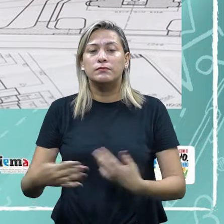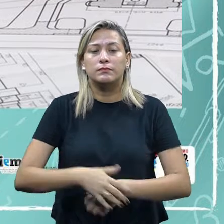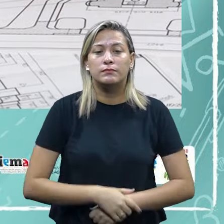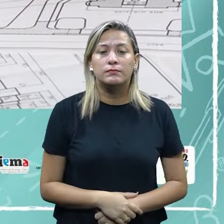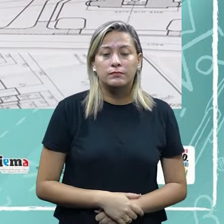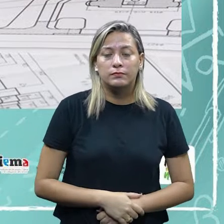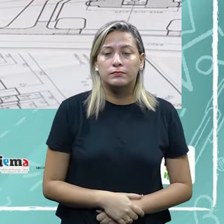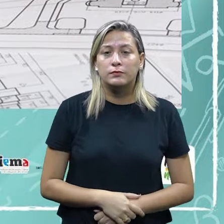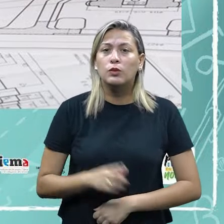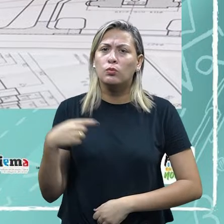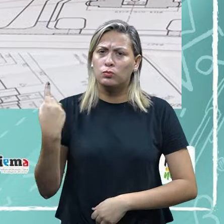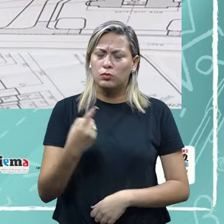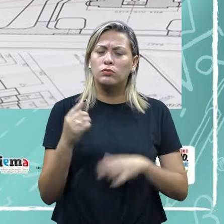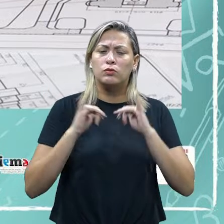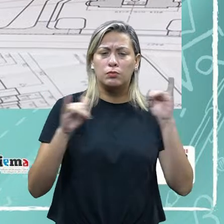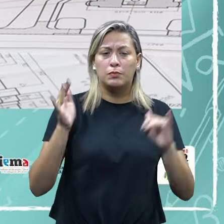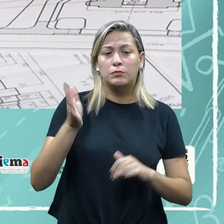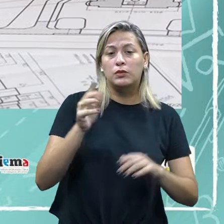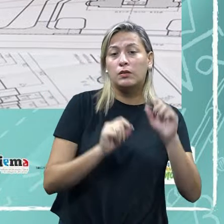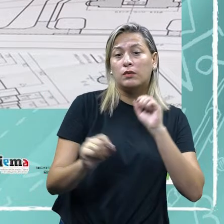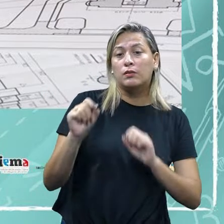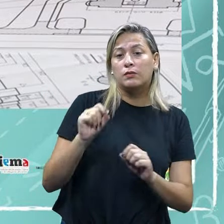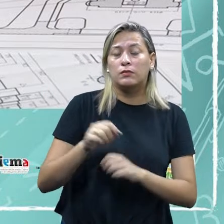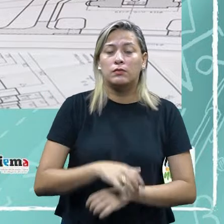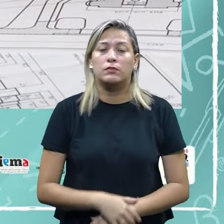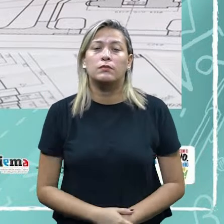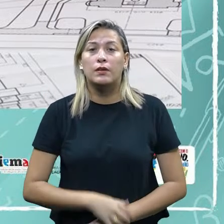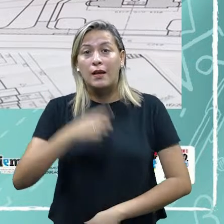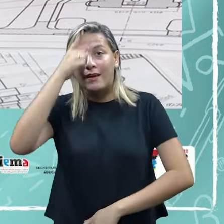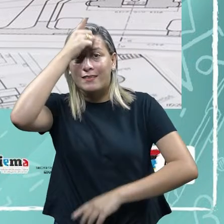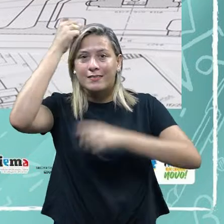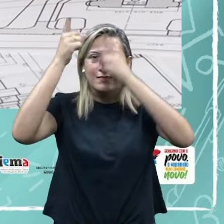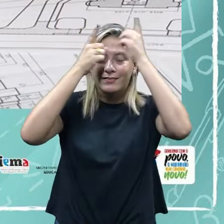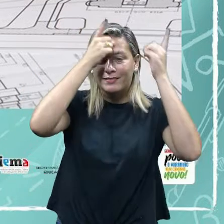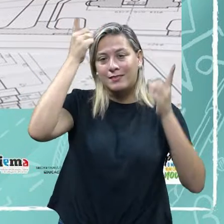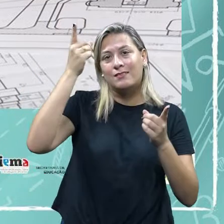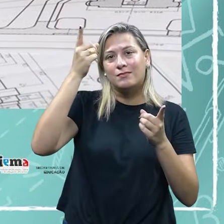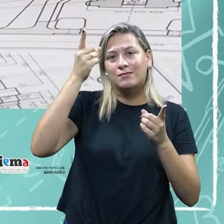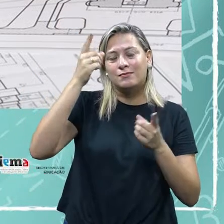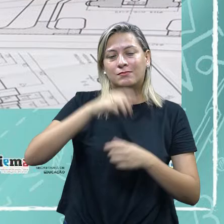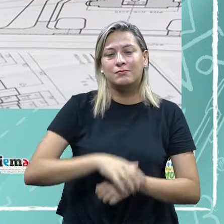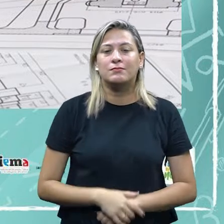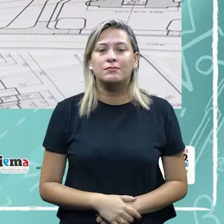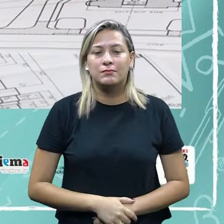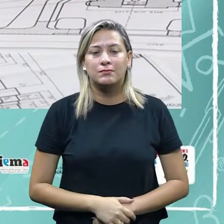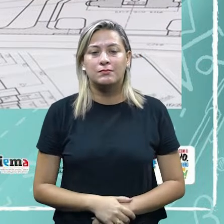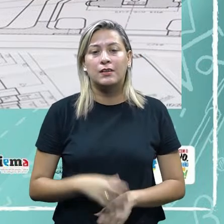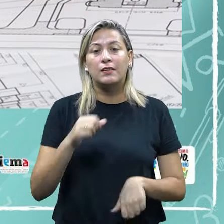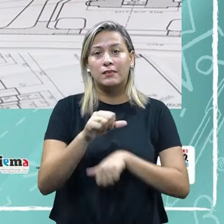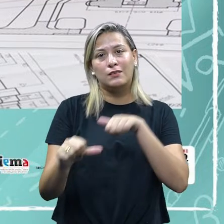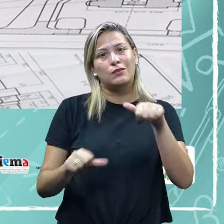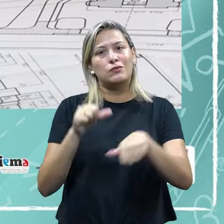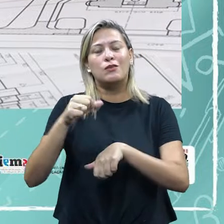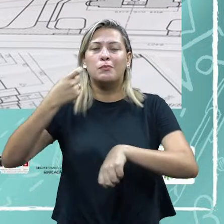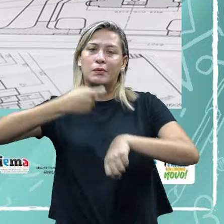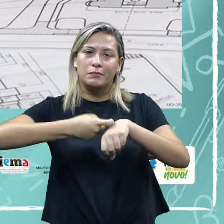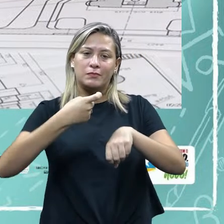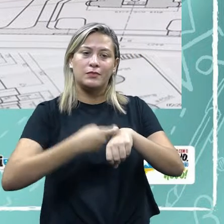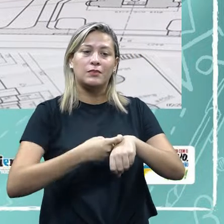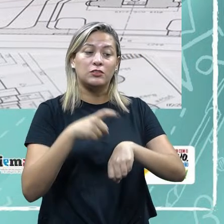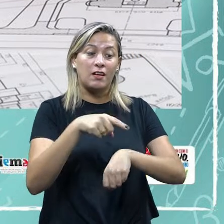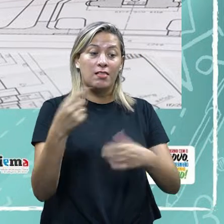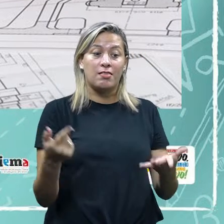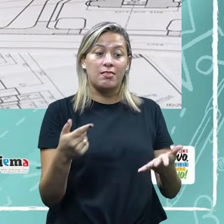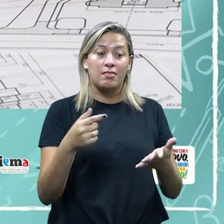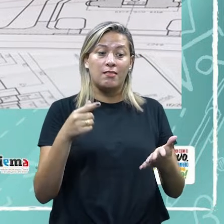já foi até bastante dito aqui, né, que é fazer a viabilização da sua ideia. Então, é colocar o famoso dito, né, colocar a ideia